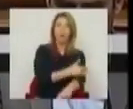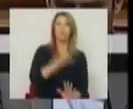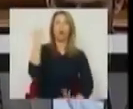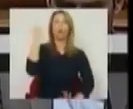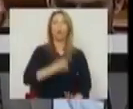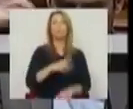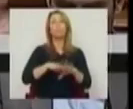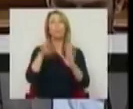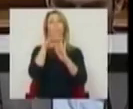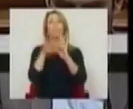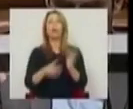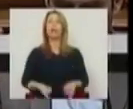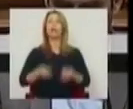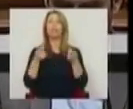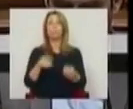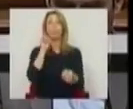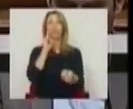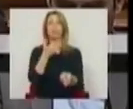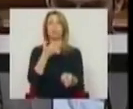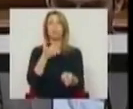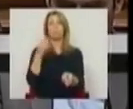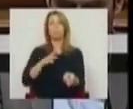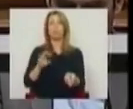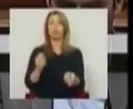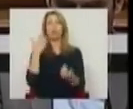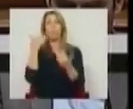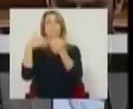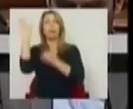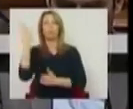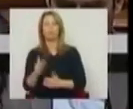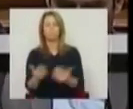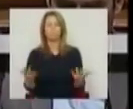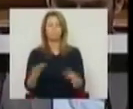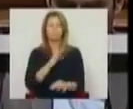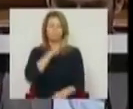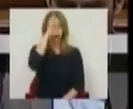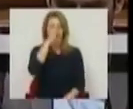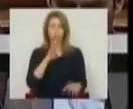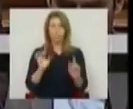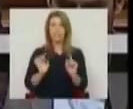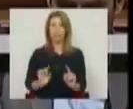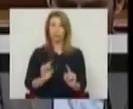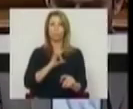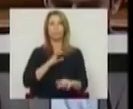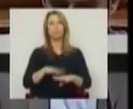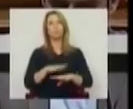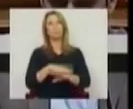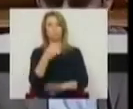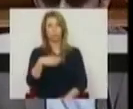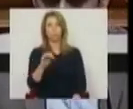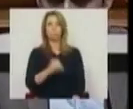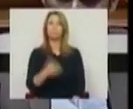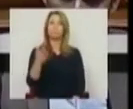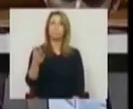investimento superiores a 75 milhões de euros. Sr. Ministro, isto, Sr. Ministro e senhores membros do Partido